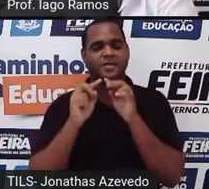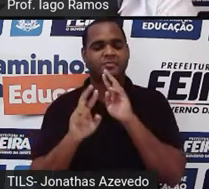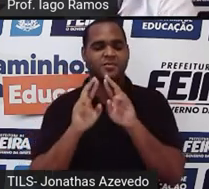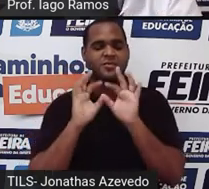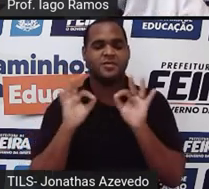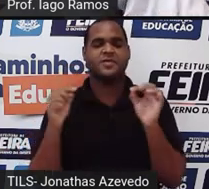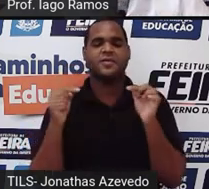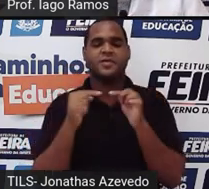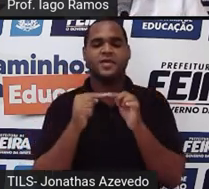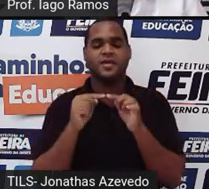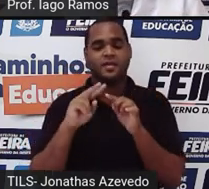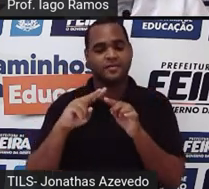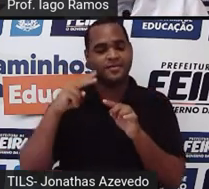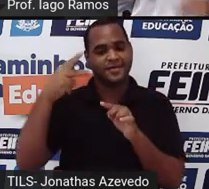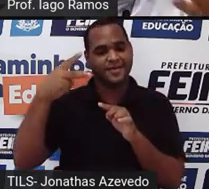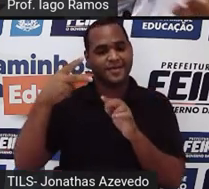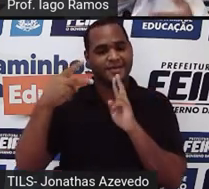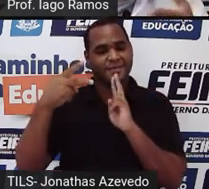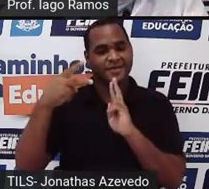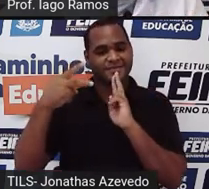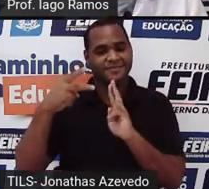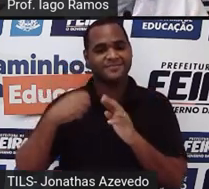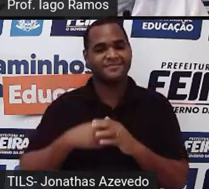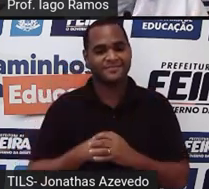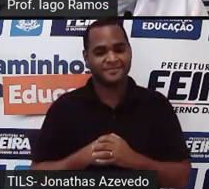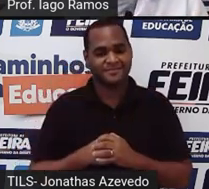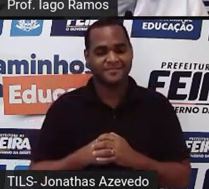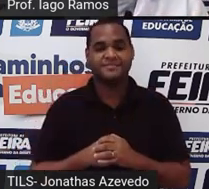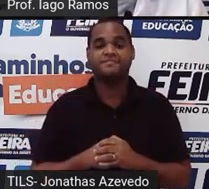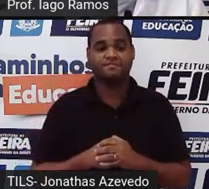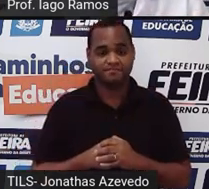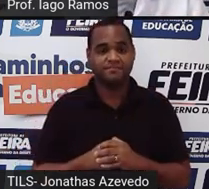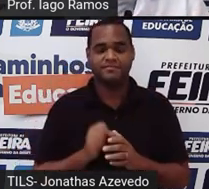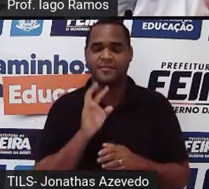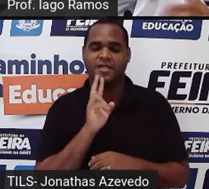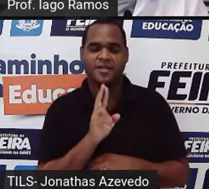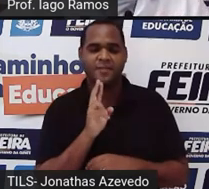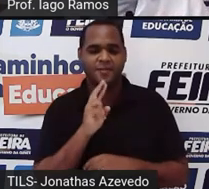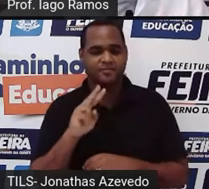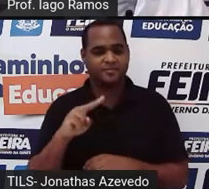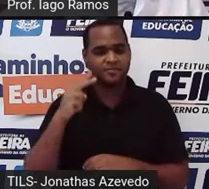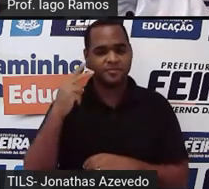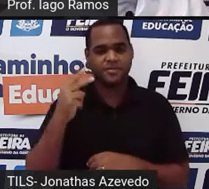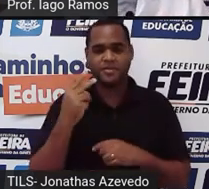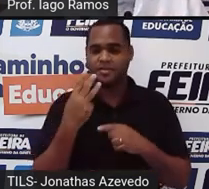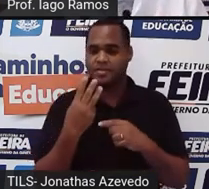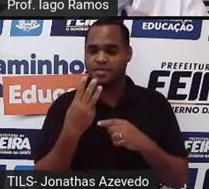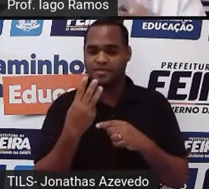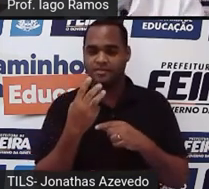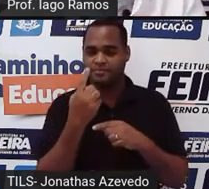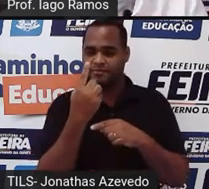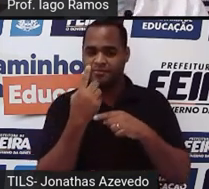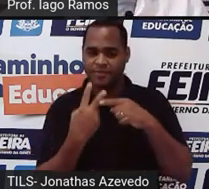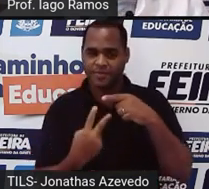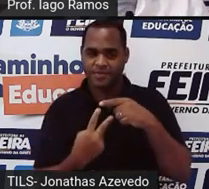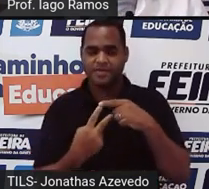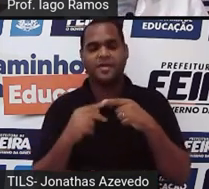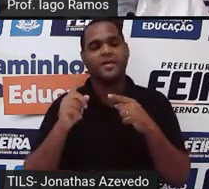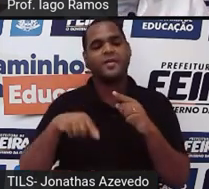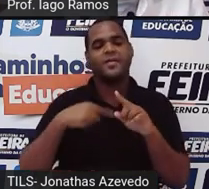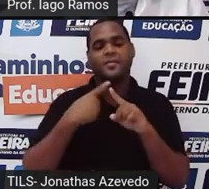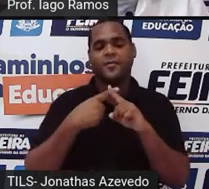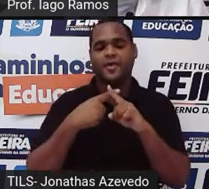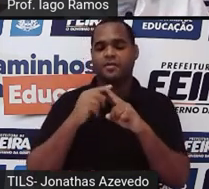está elevado ao quadrado. Então, o resultado dessa raiz quadrada vai ser 3 elevado a meio, porque ele estava elevado